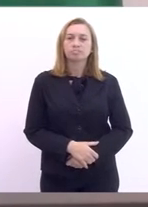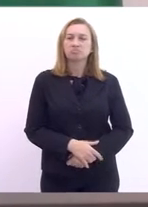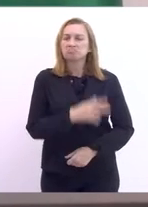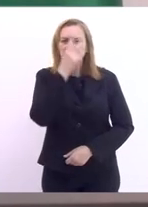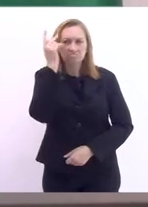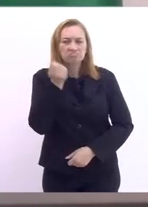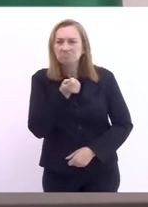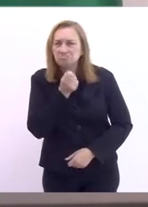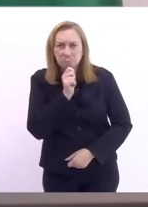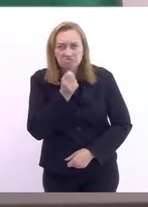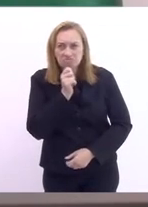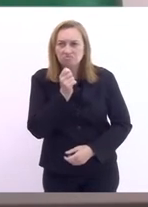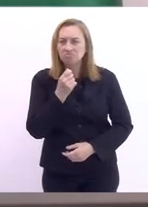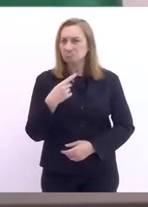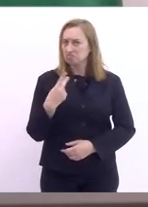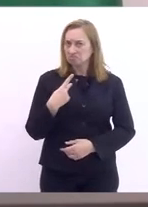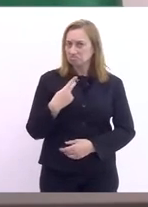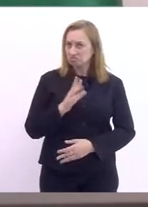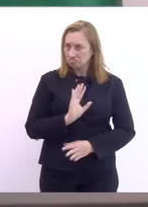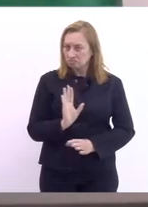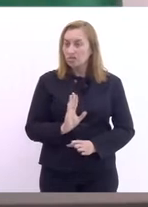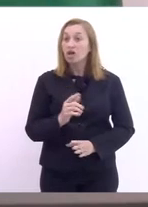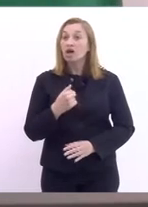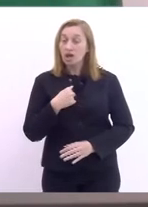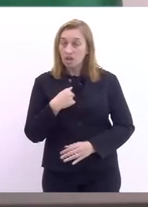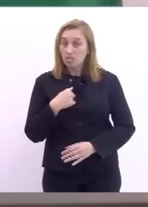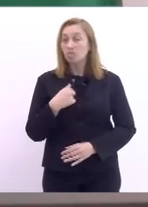Ninguém mais se inscreveu, estou eu inscrito.